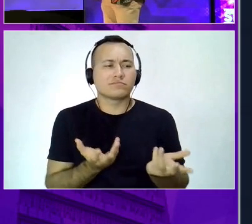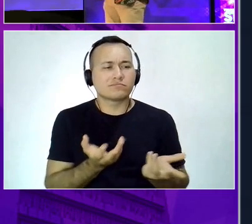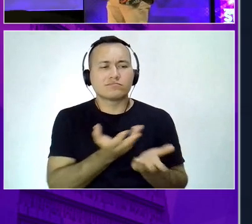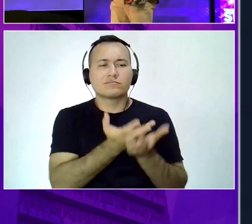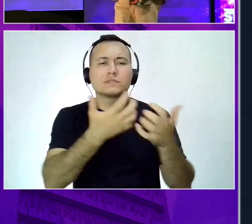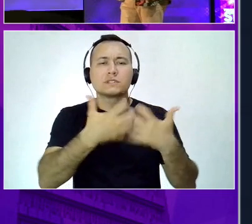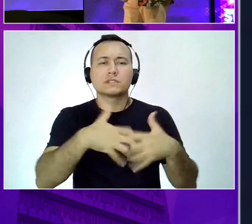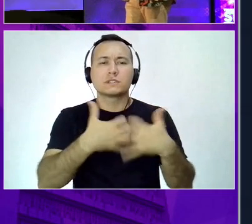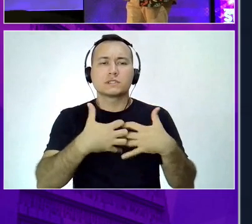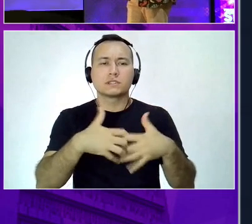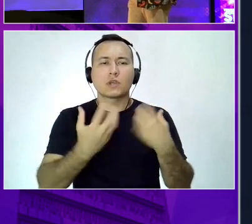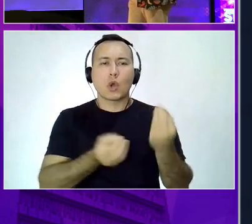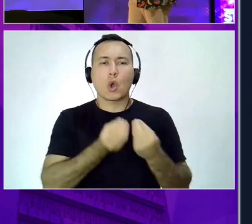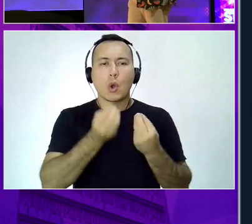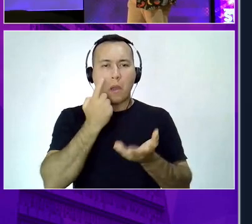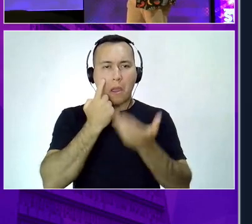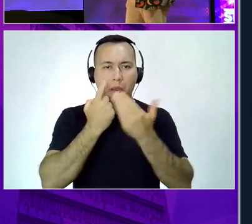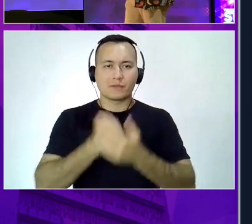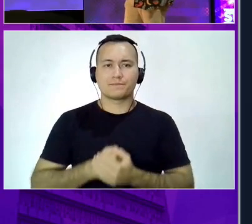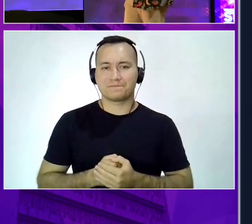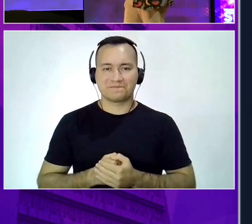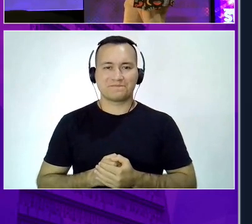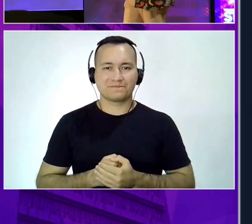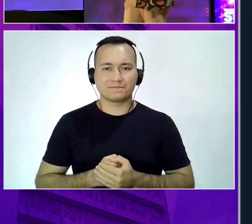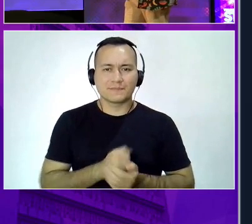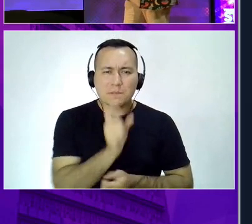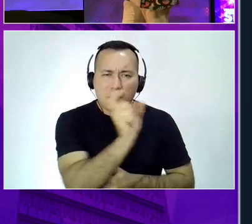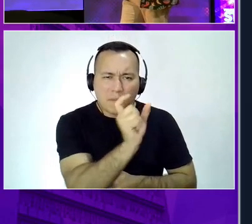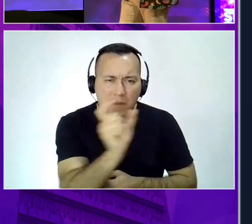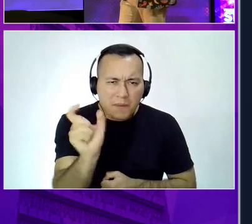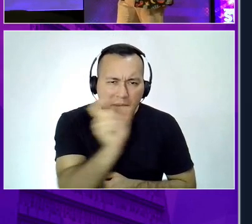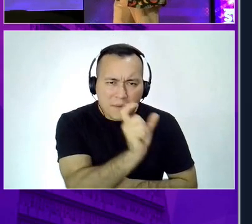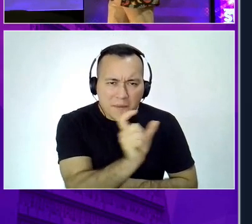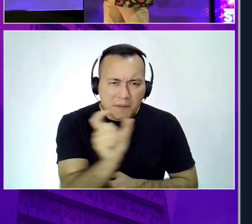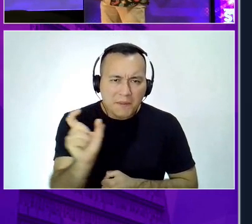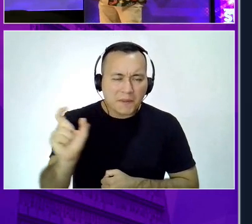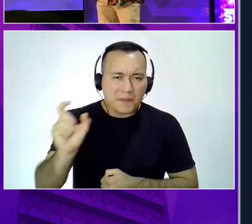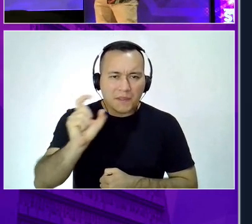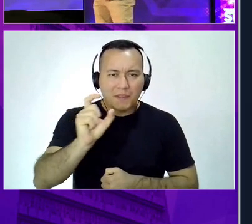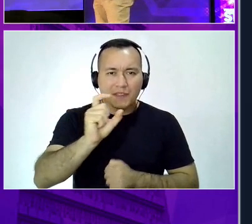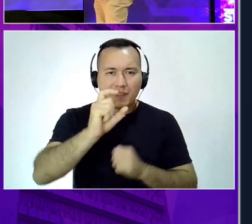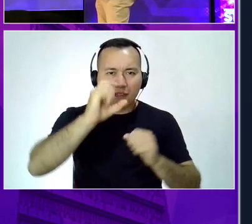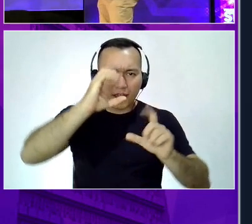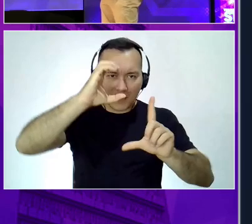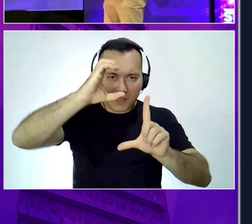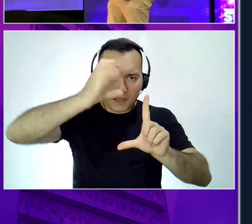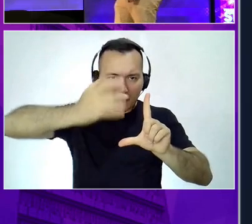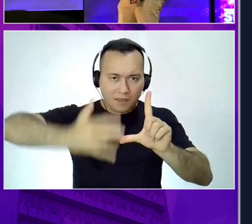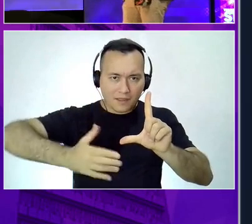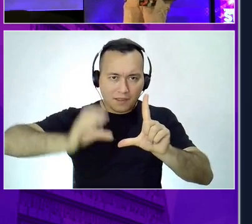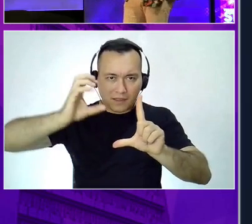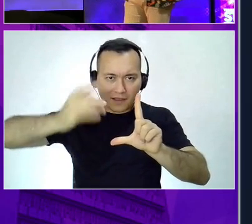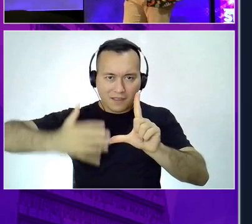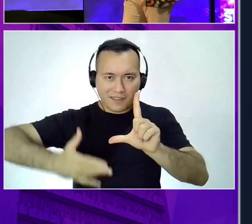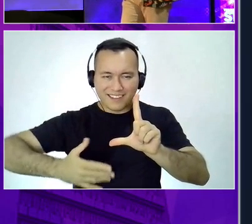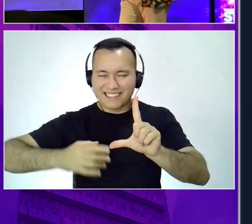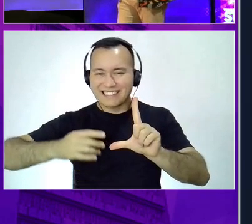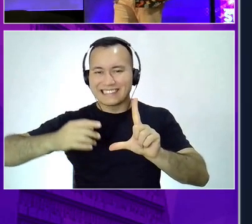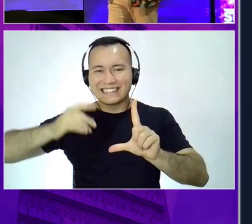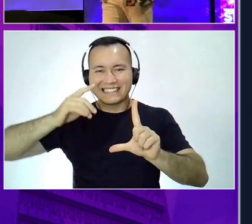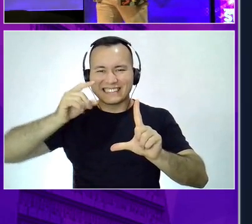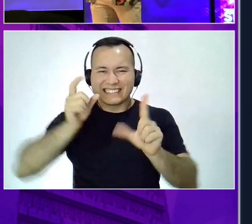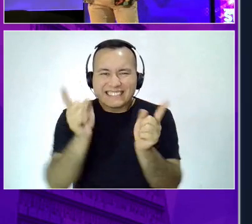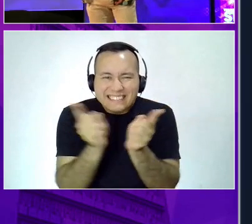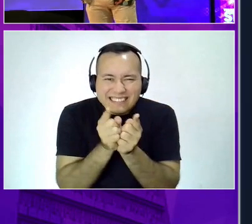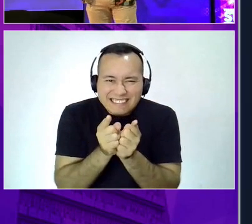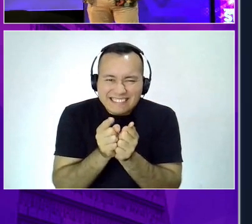Essa é a tela, a letra não ficou tão boa, né? Mas eu vou explicar o que acontece com ela. E esse é o link da documentação da introdução.